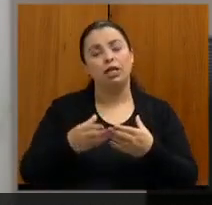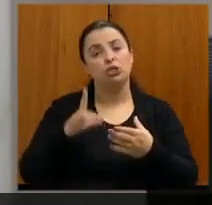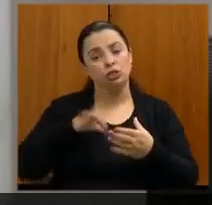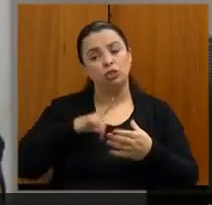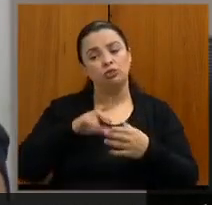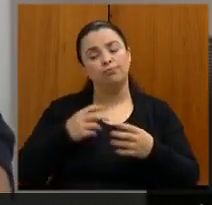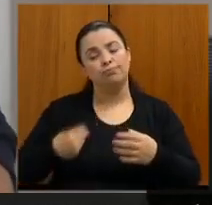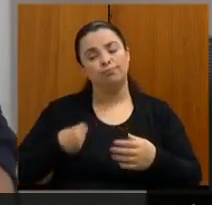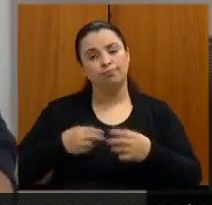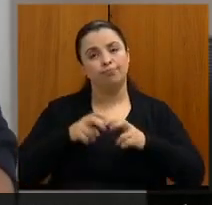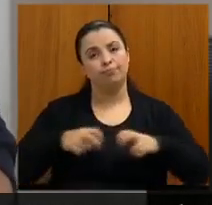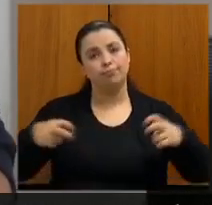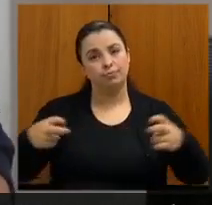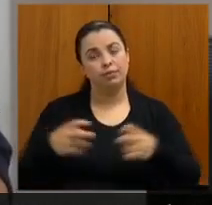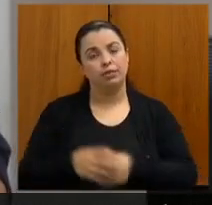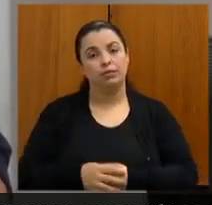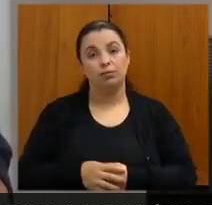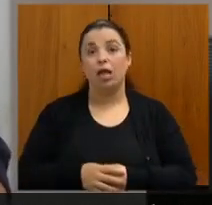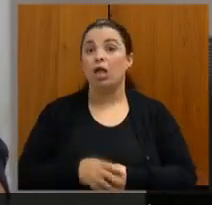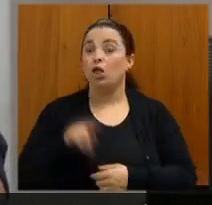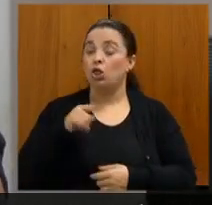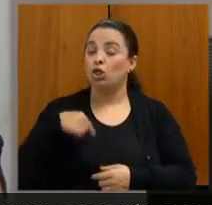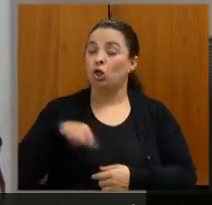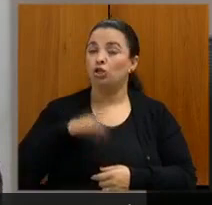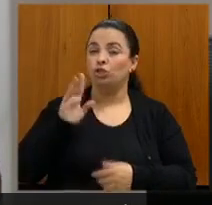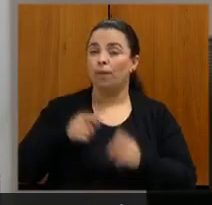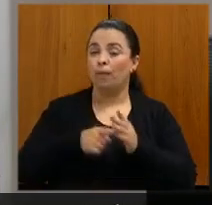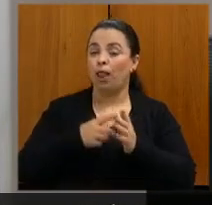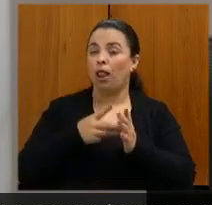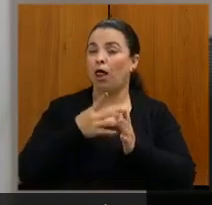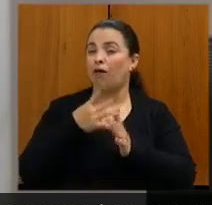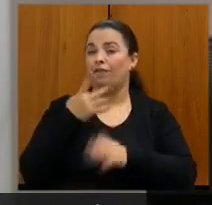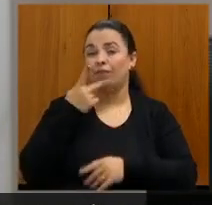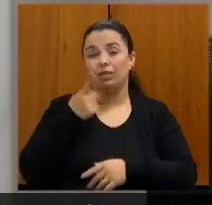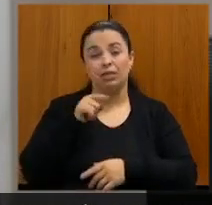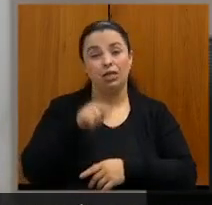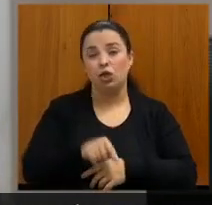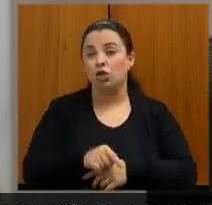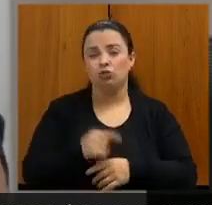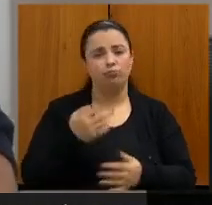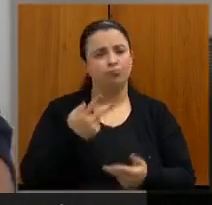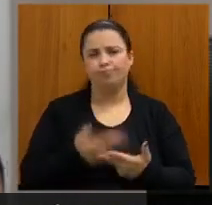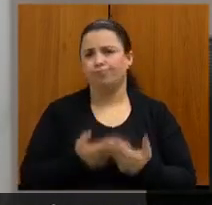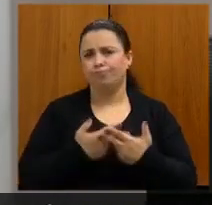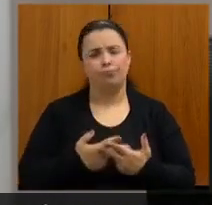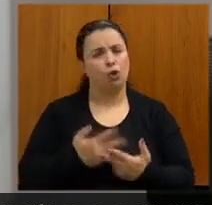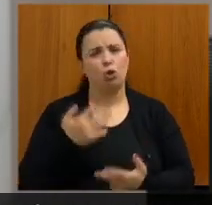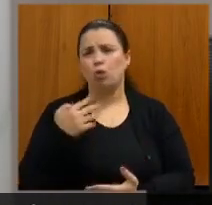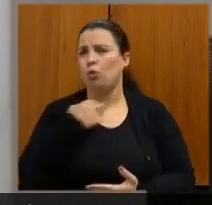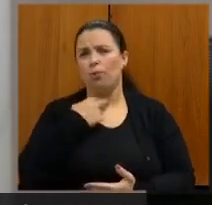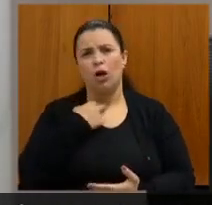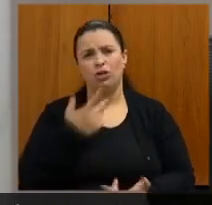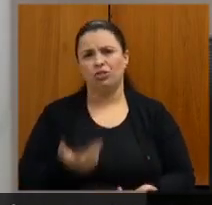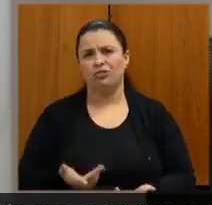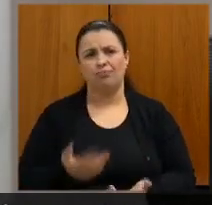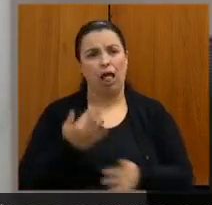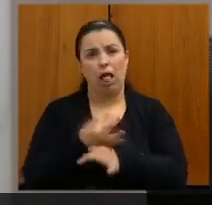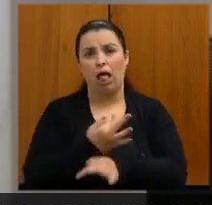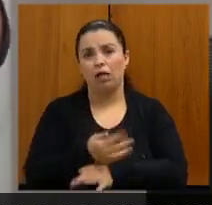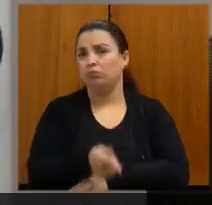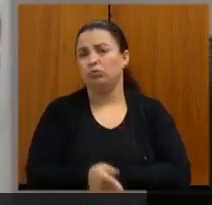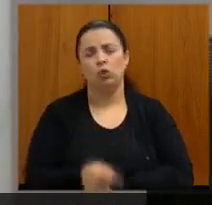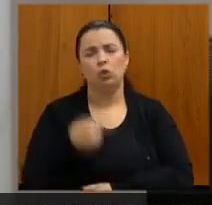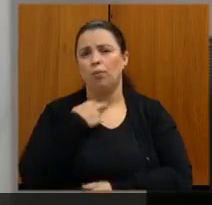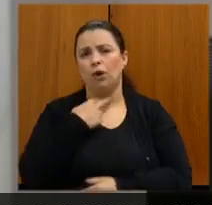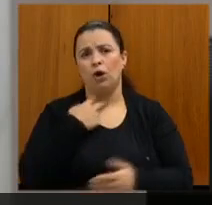mesas e isso nós já dissemos inúmeras vezes que é intolerável para a mesa não pode se tornar